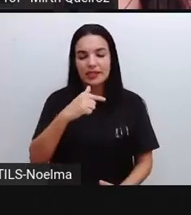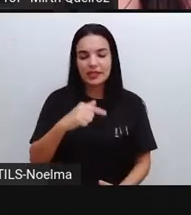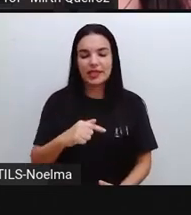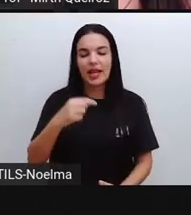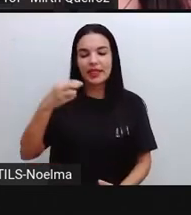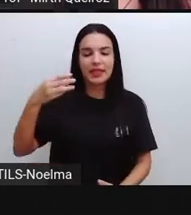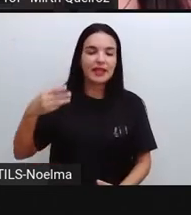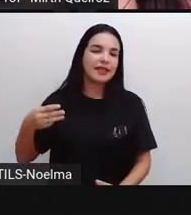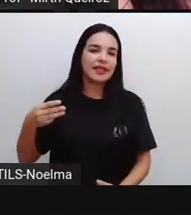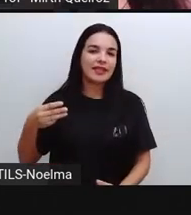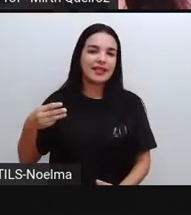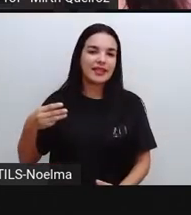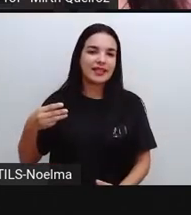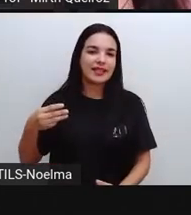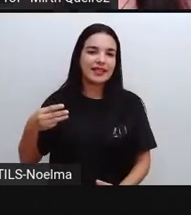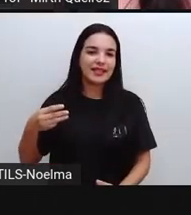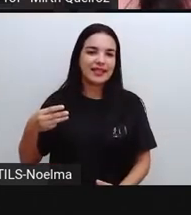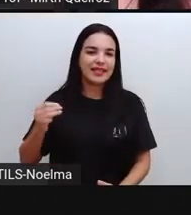873